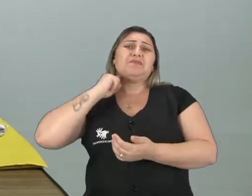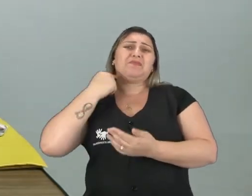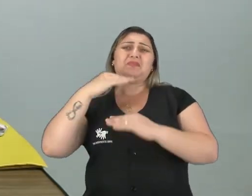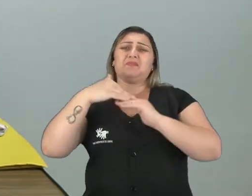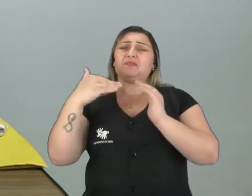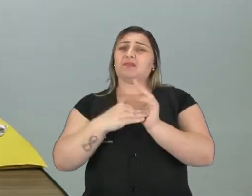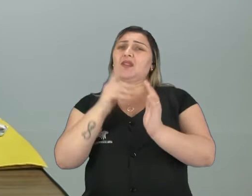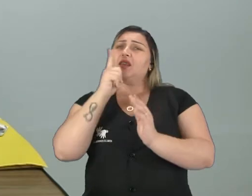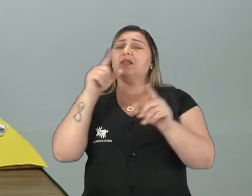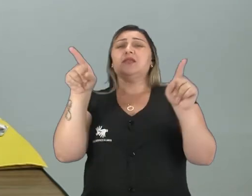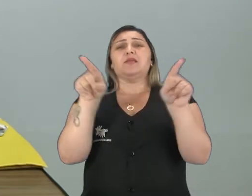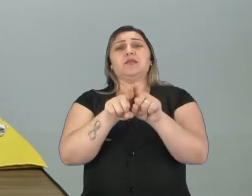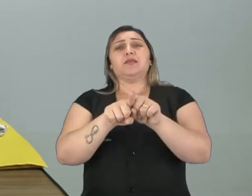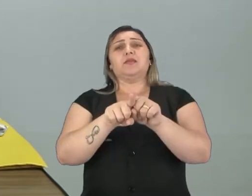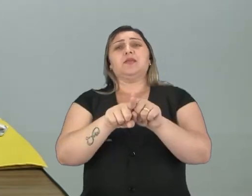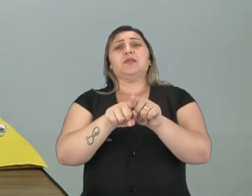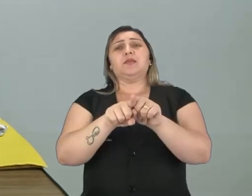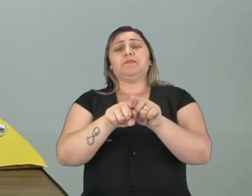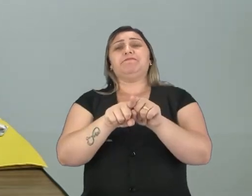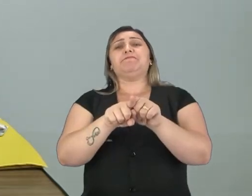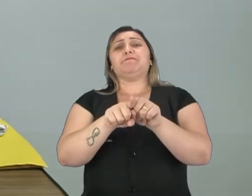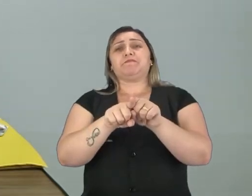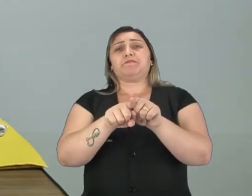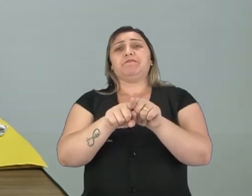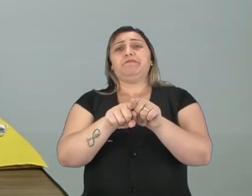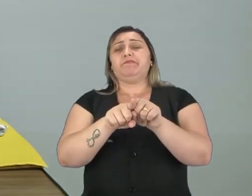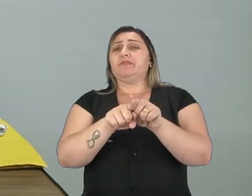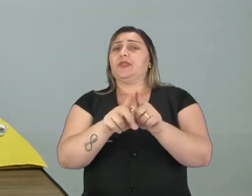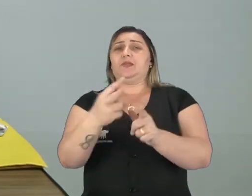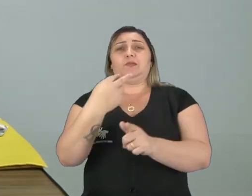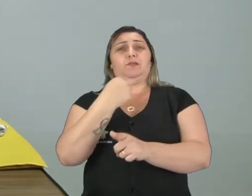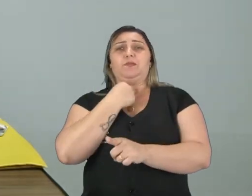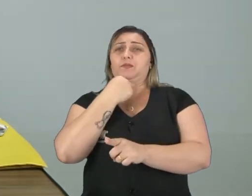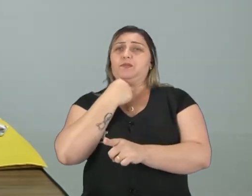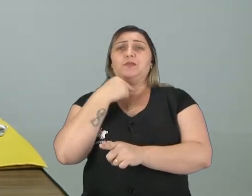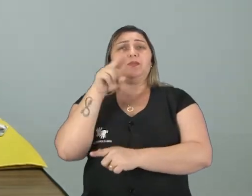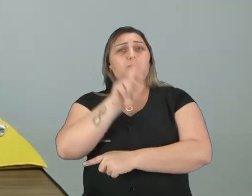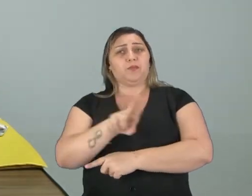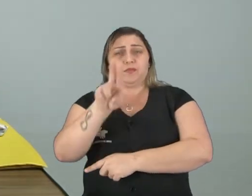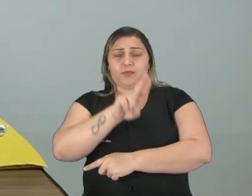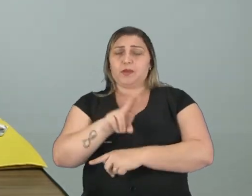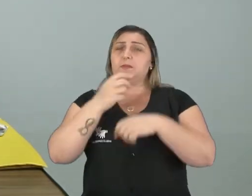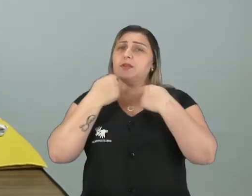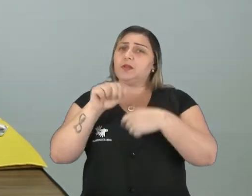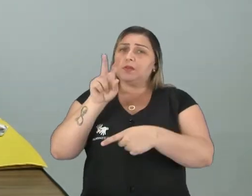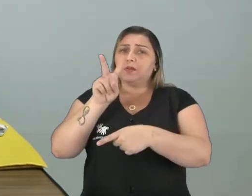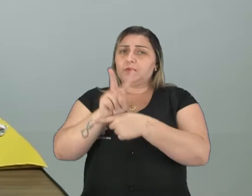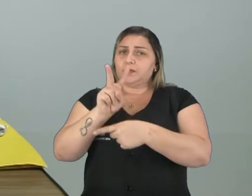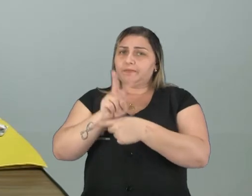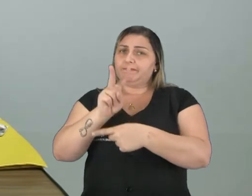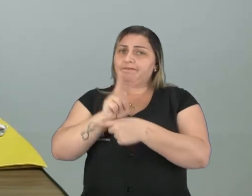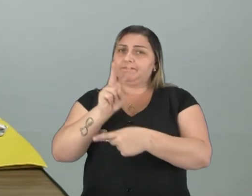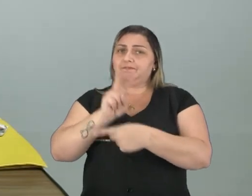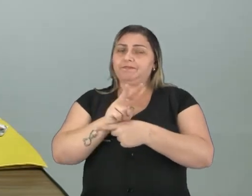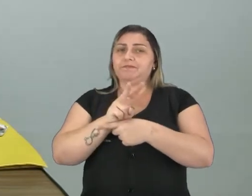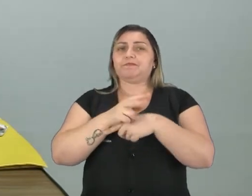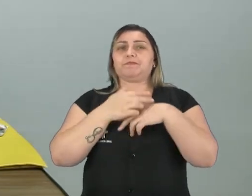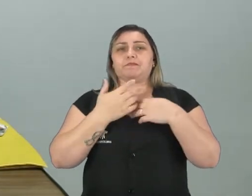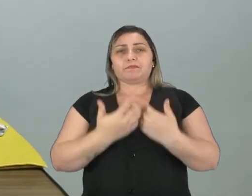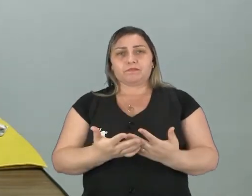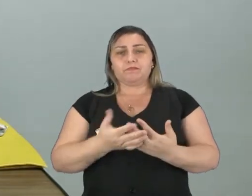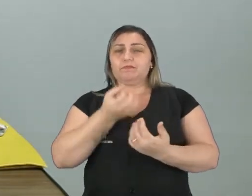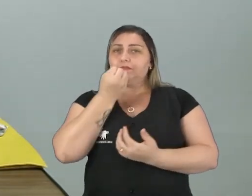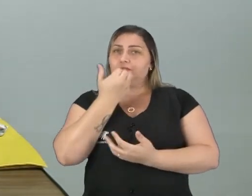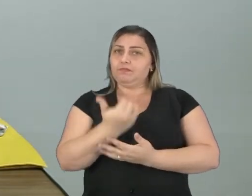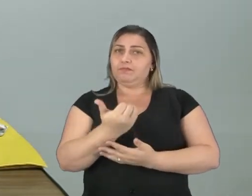essa água também vai ser imprópria para o nosso consumo. Então, devemos preservar ali, cuidando.